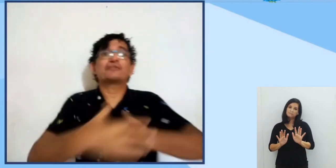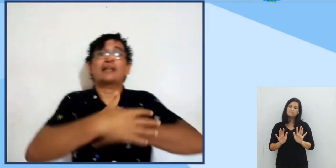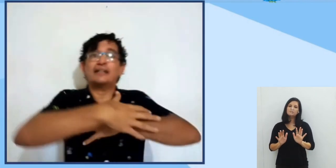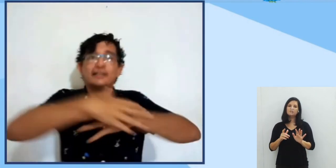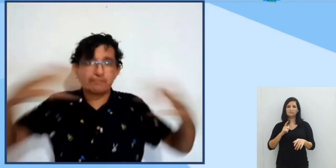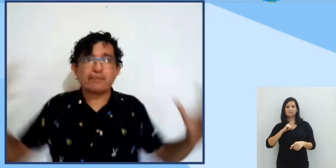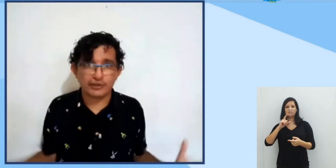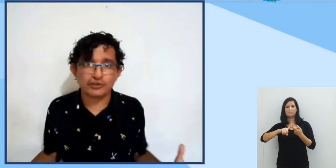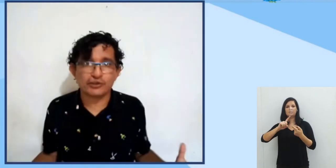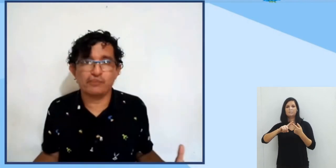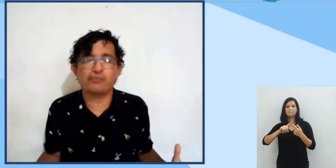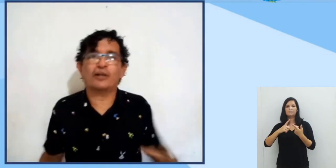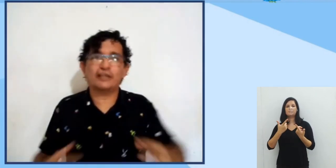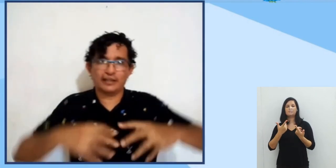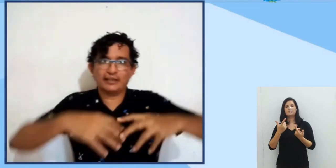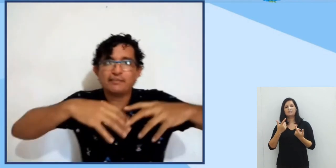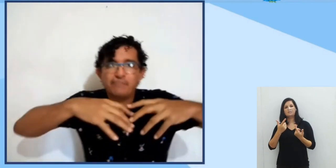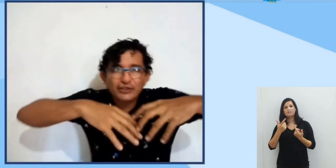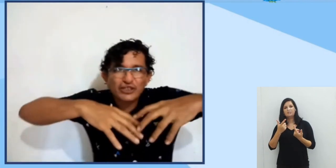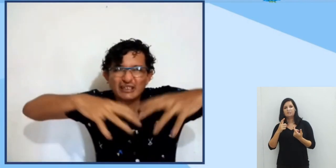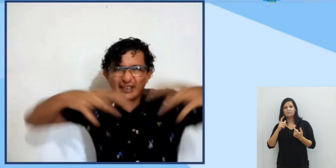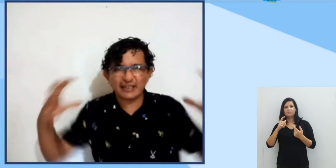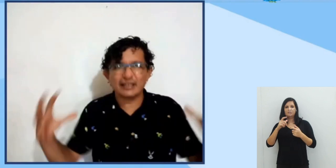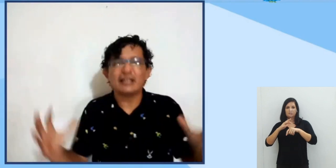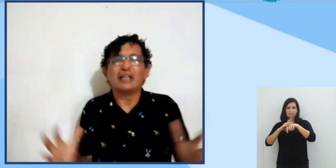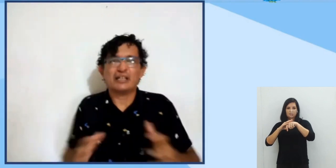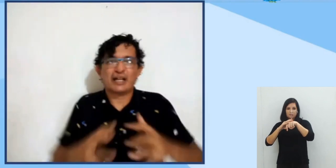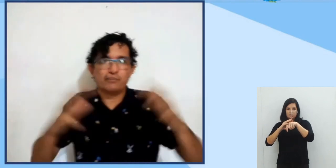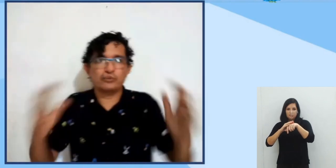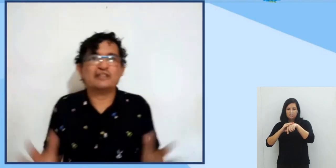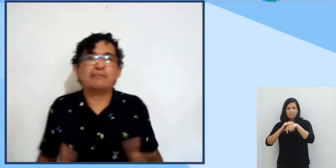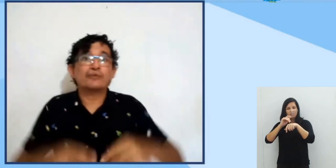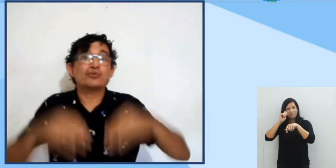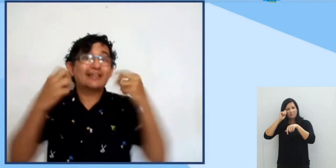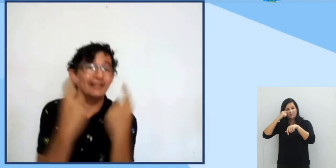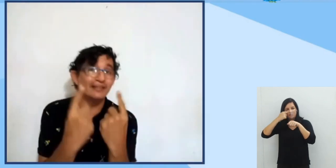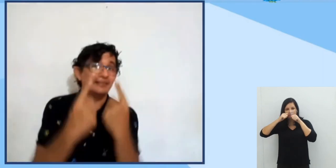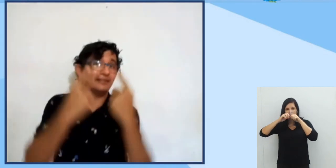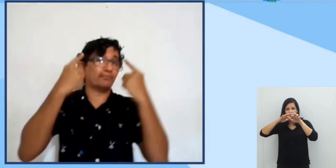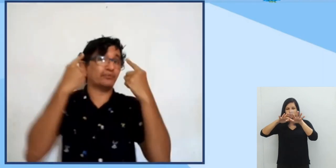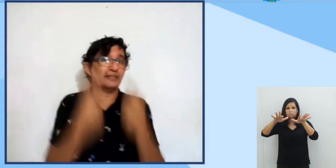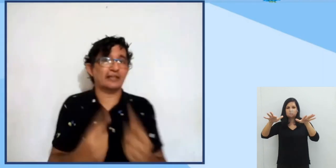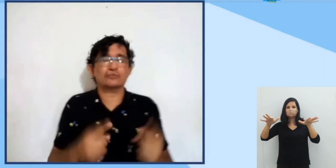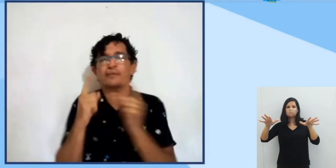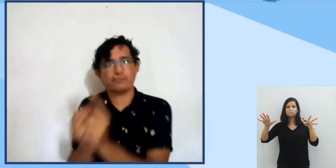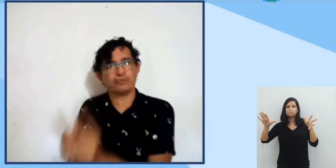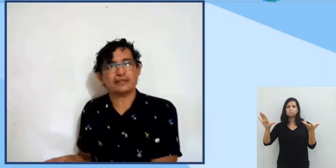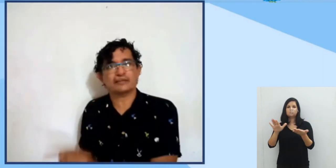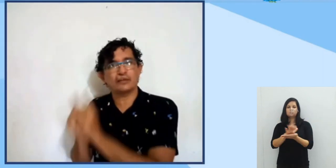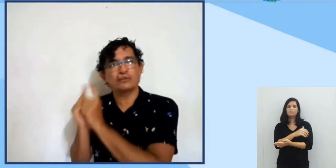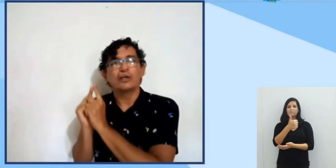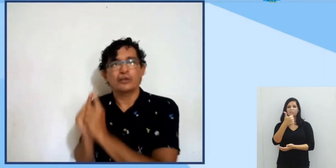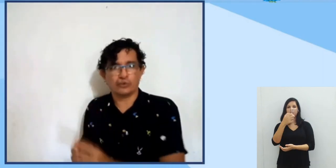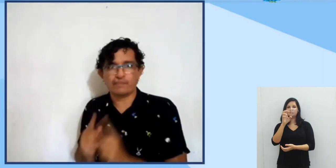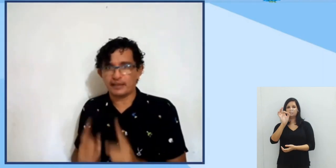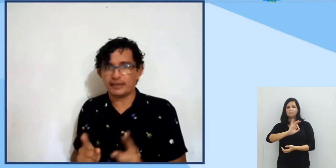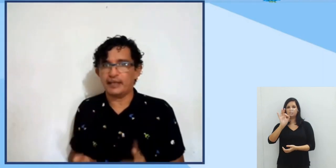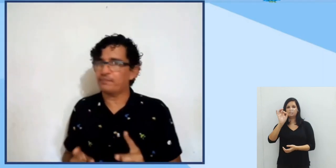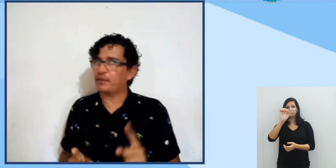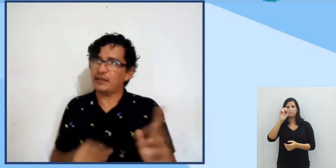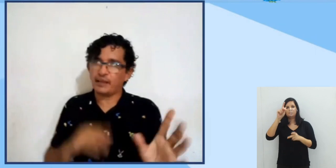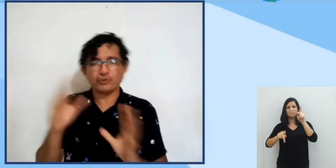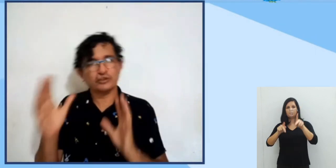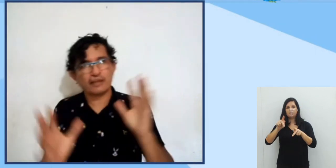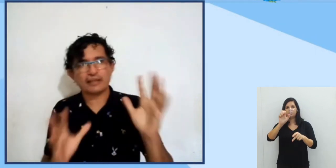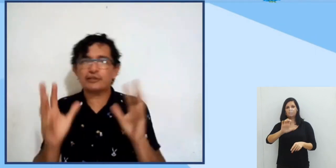ainda tivemos a grande peste bubônica, a grande peste negra, que acabou dizimando 15% da população europeia